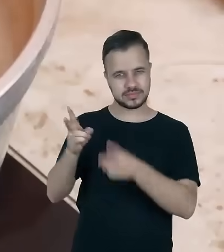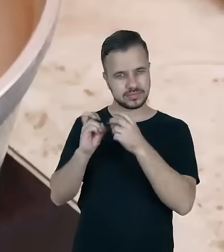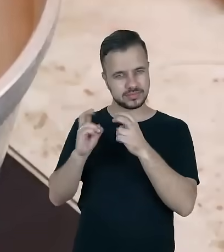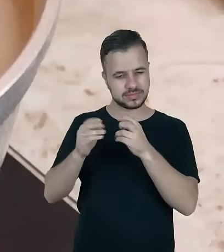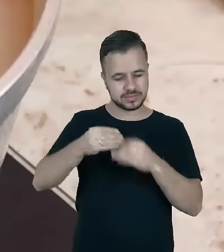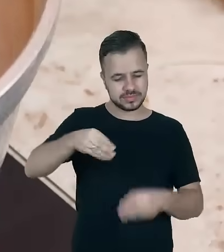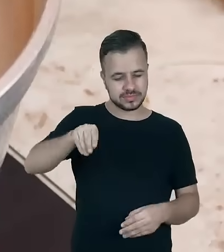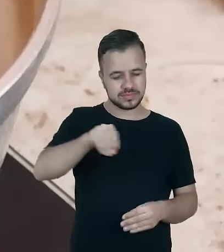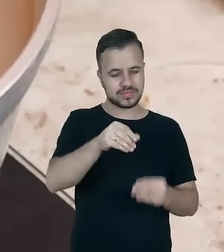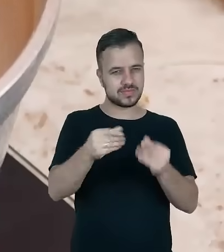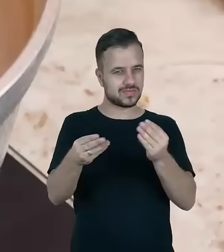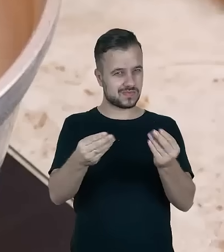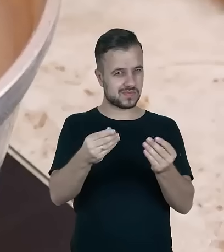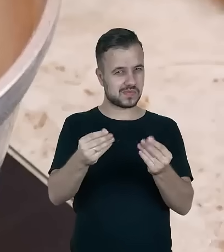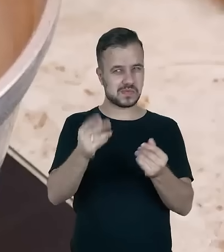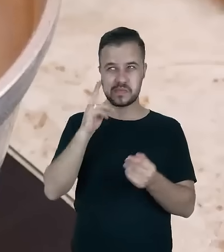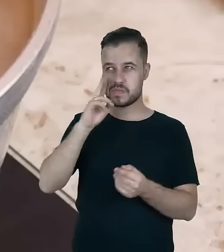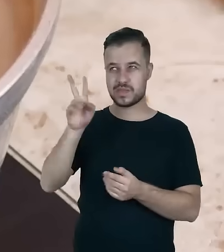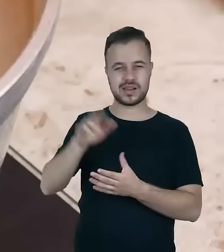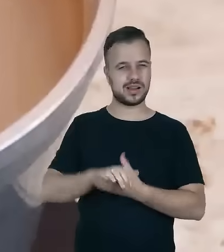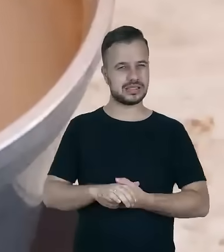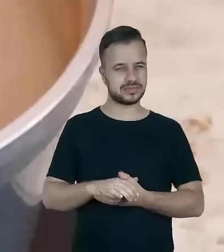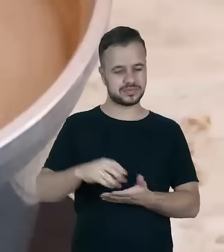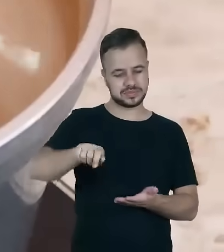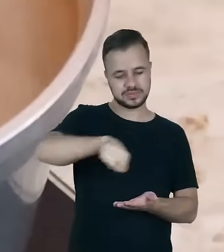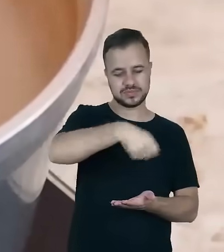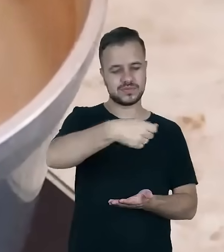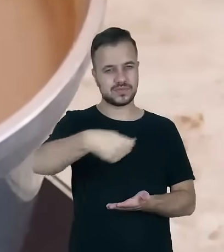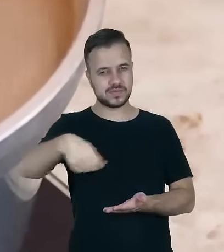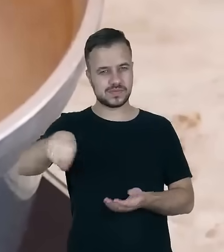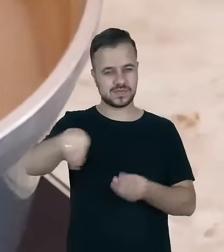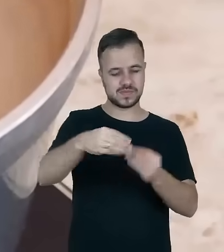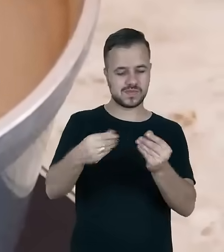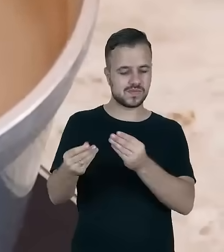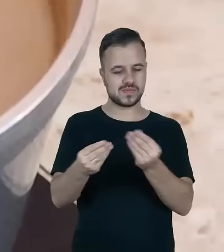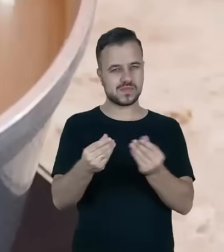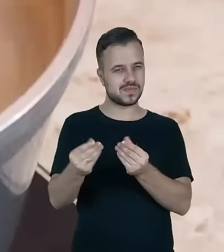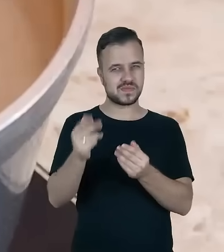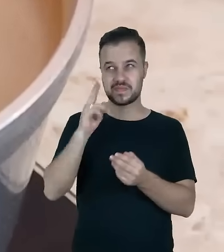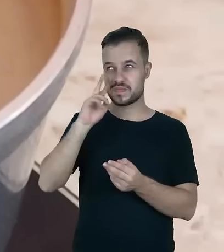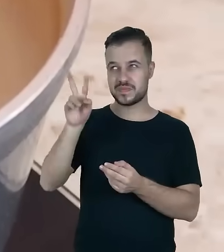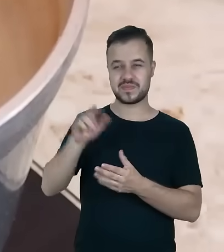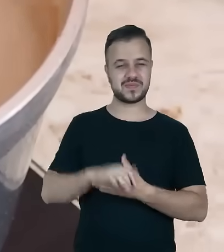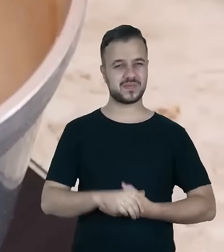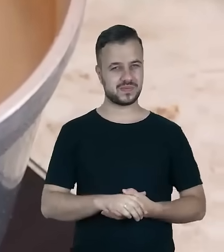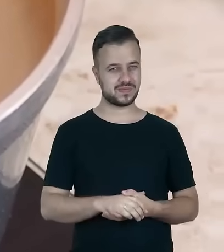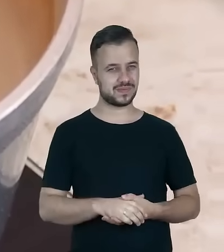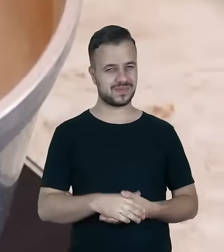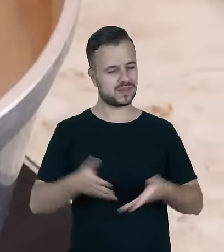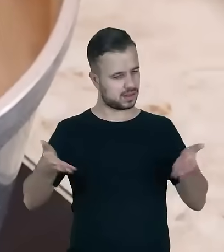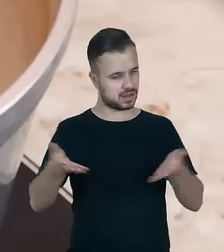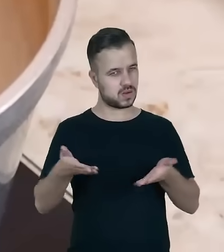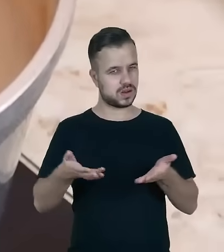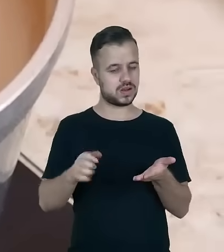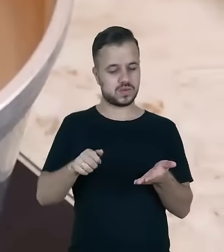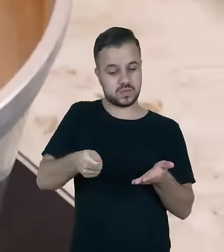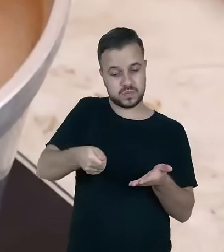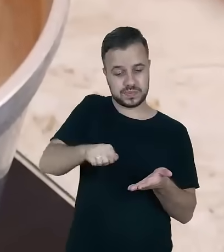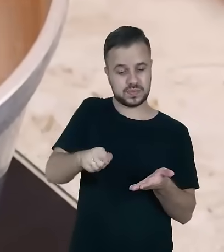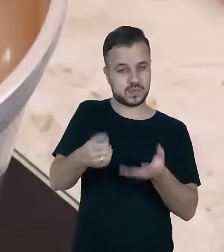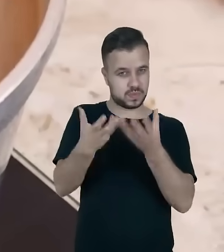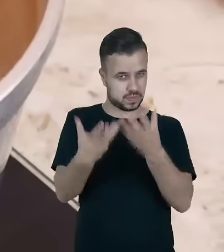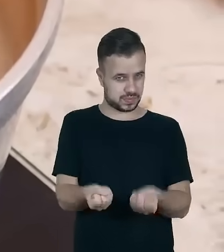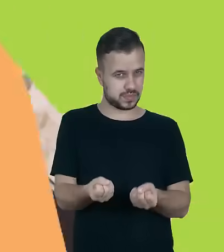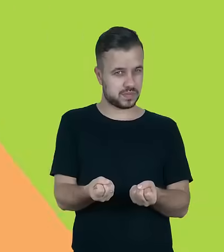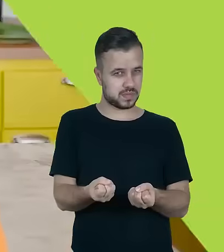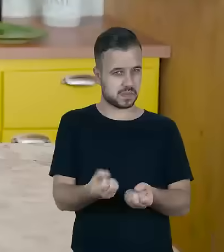Aqui, ó, já começou a ficar cremoso, olha. Mas quando você passa a espátula, olha a consistência. Aqui você já pode desligar